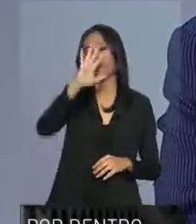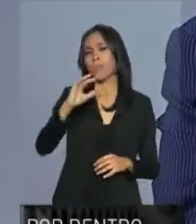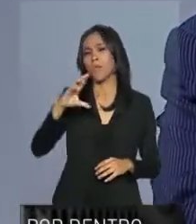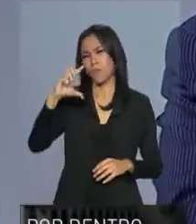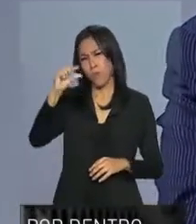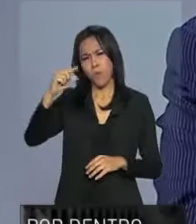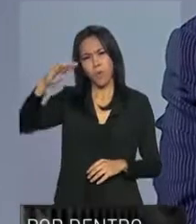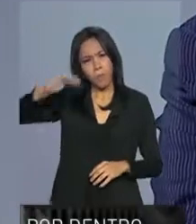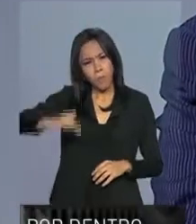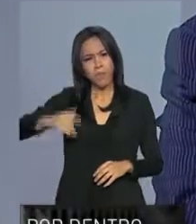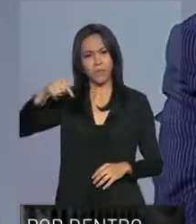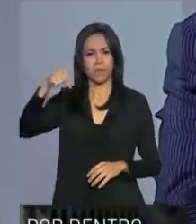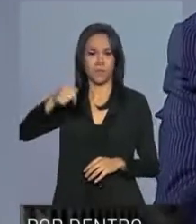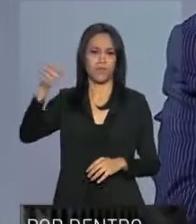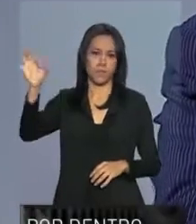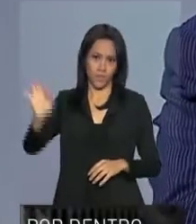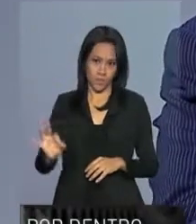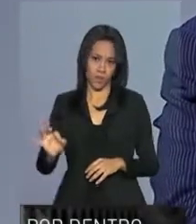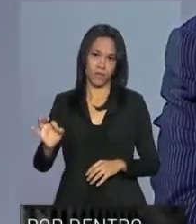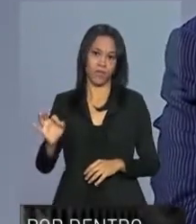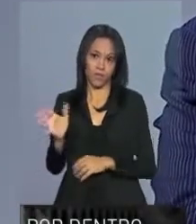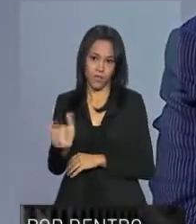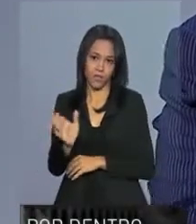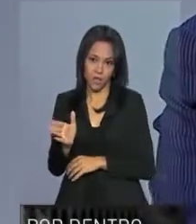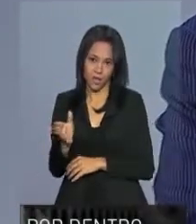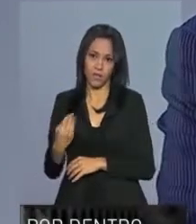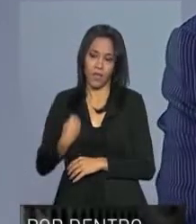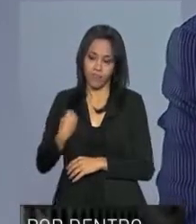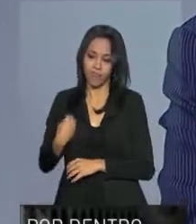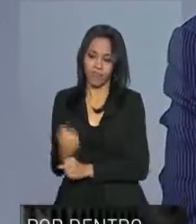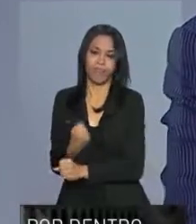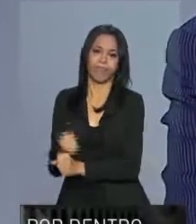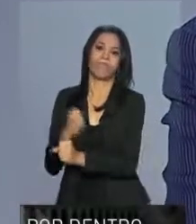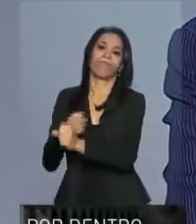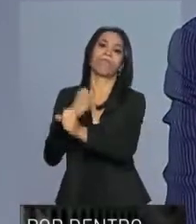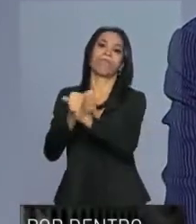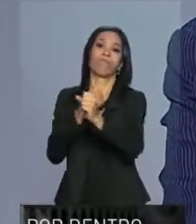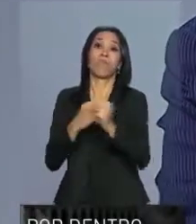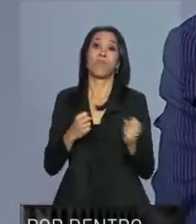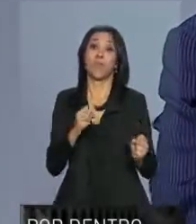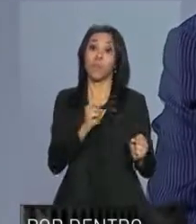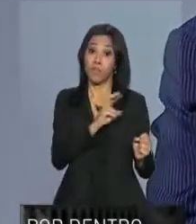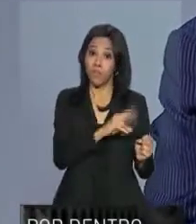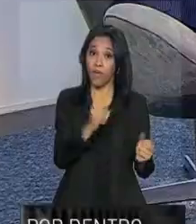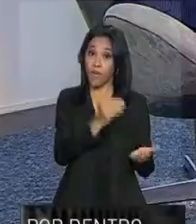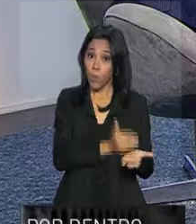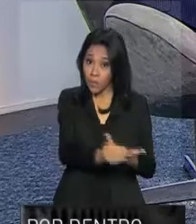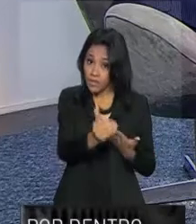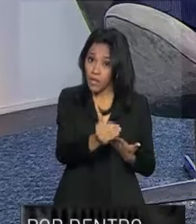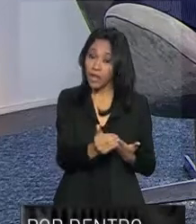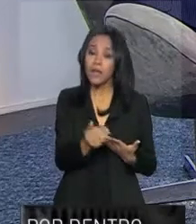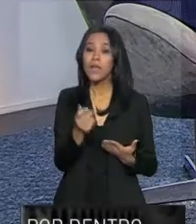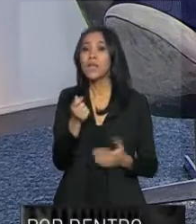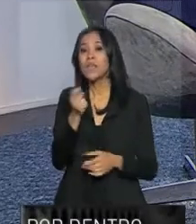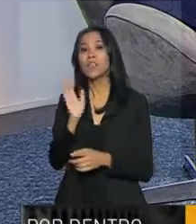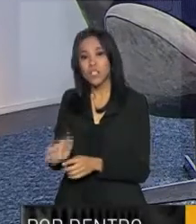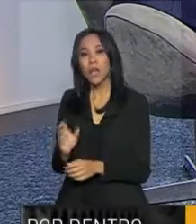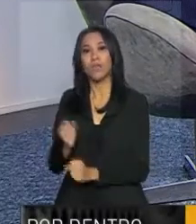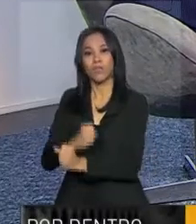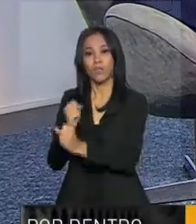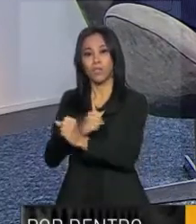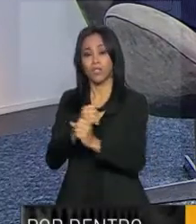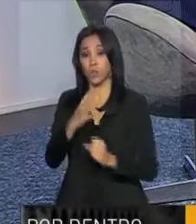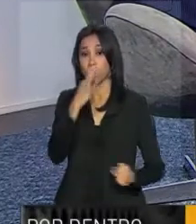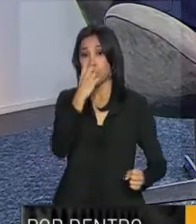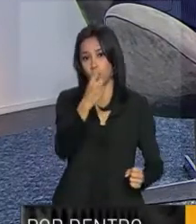com aquilo que está sendo em construção em evolução e nós temos entre aquilo que vai iniciar e o que está sendo construído mais um milhão de